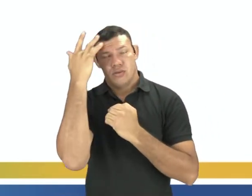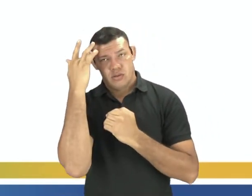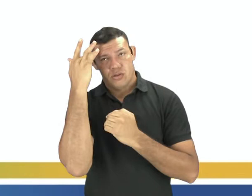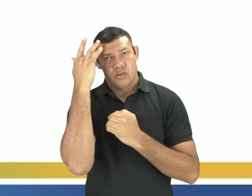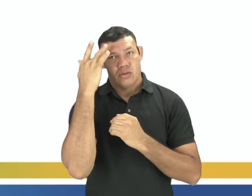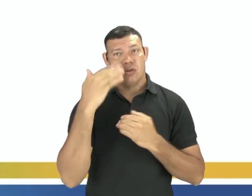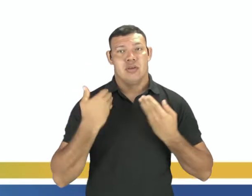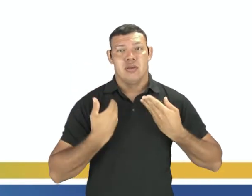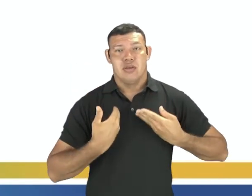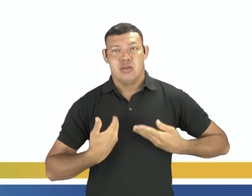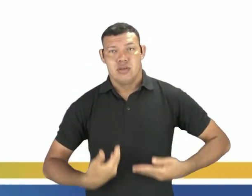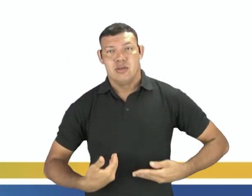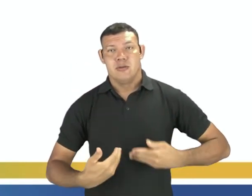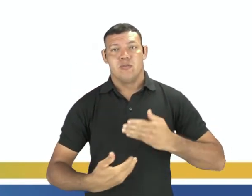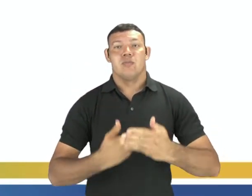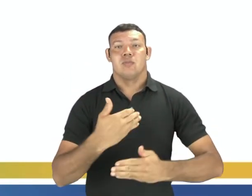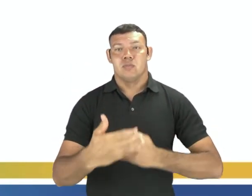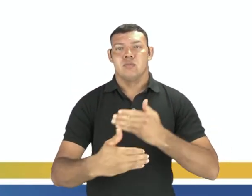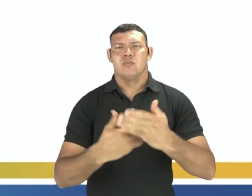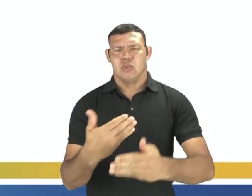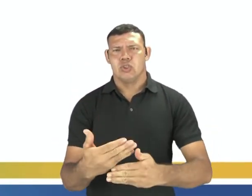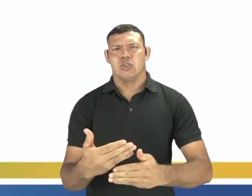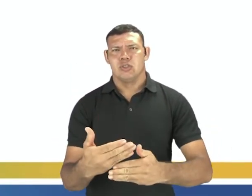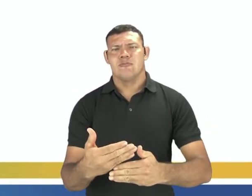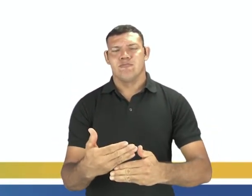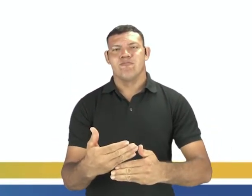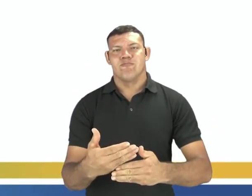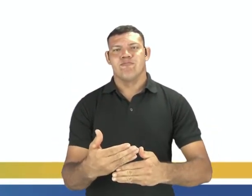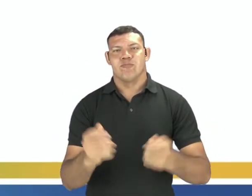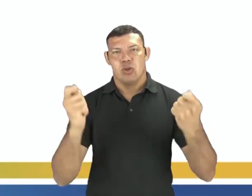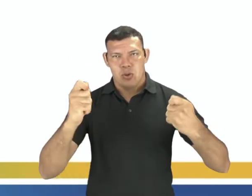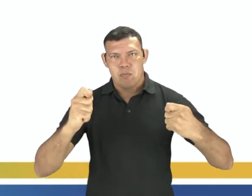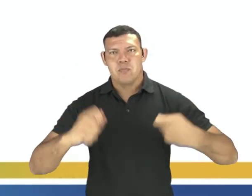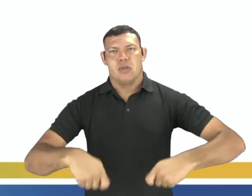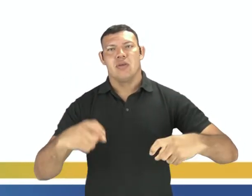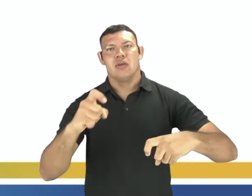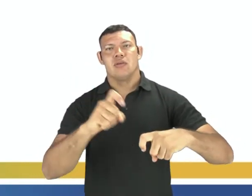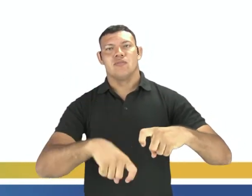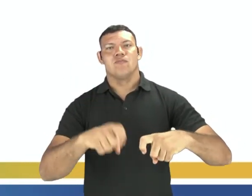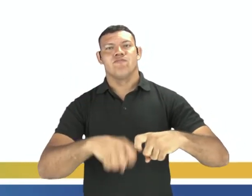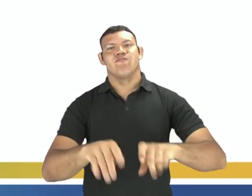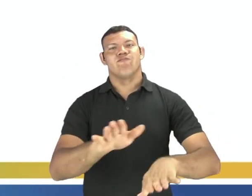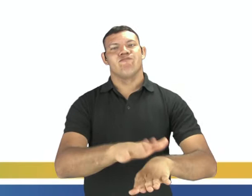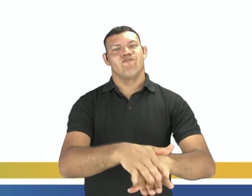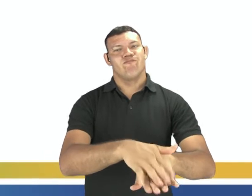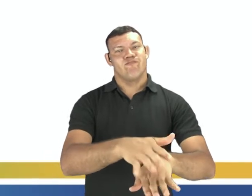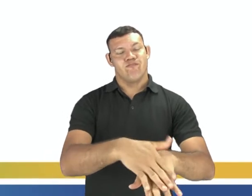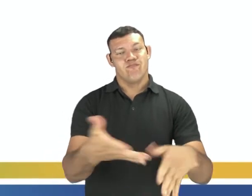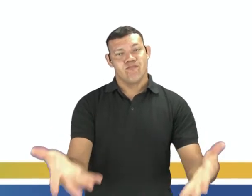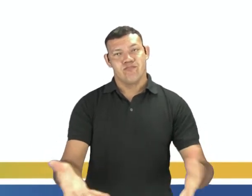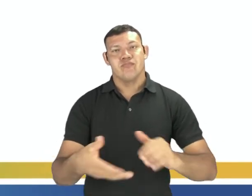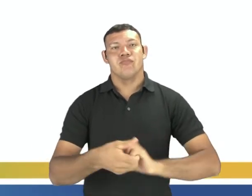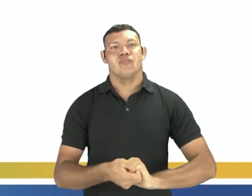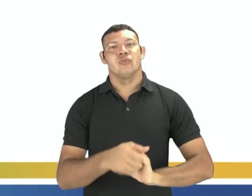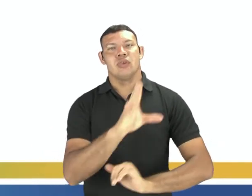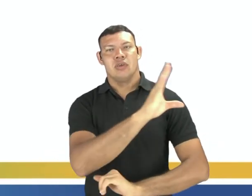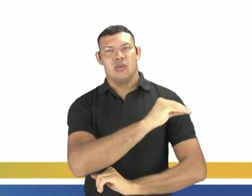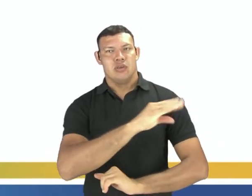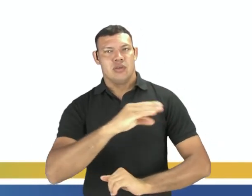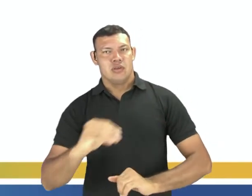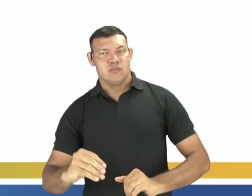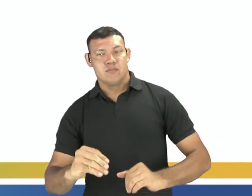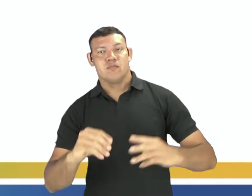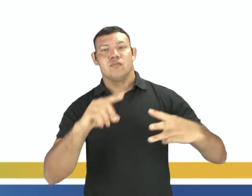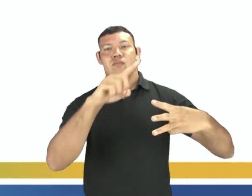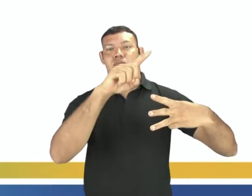A puberdade é o ponto em que a reprodução torna-se possível. A adolescência ela se